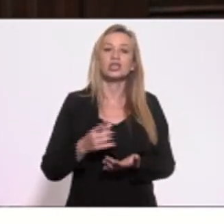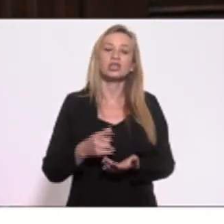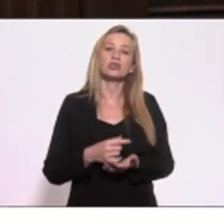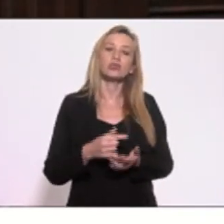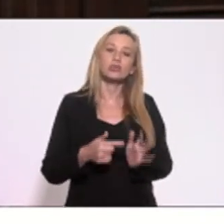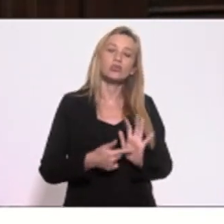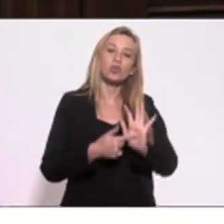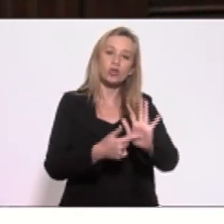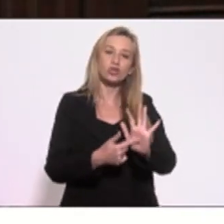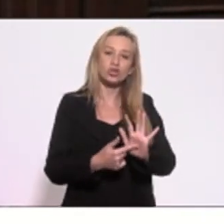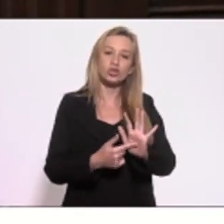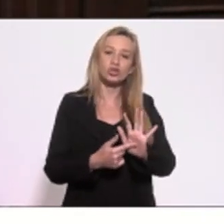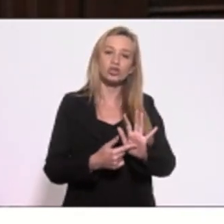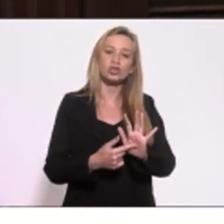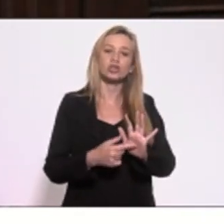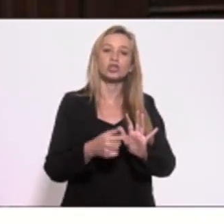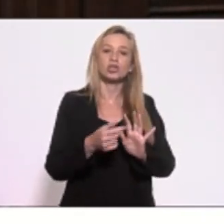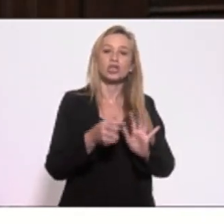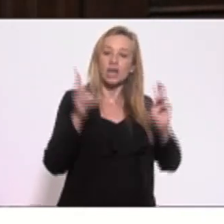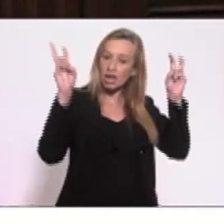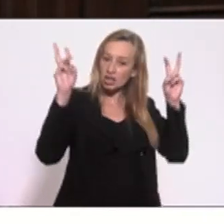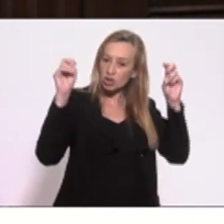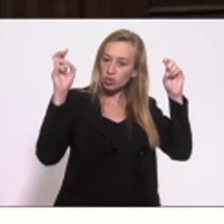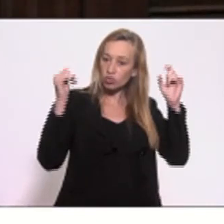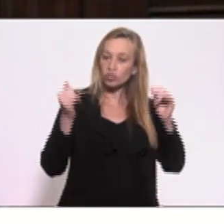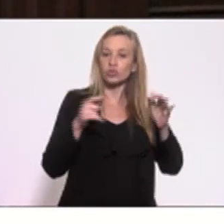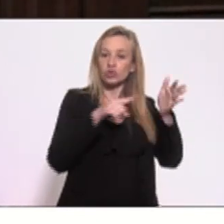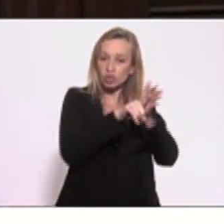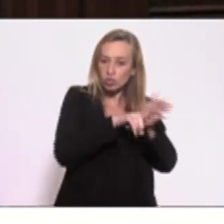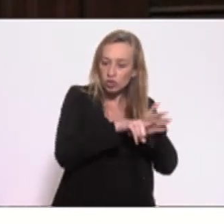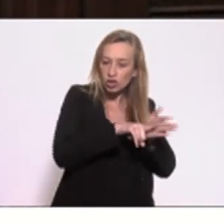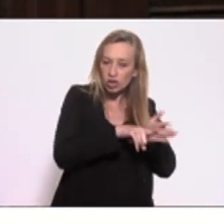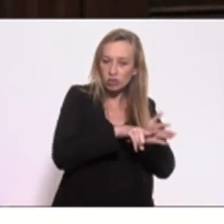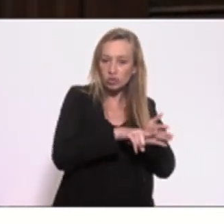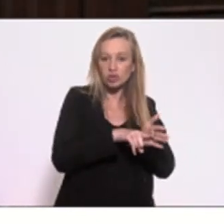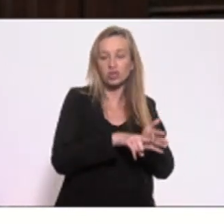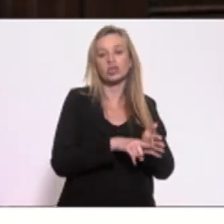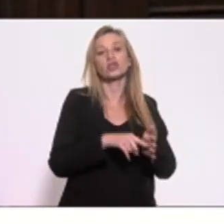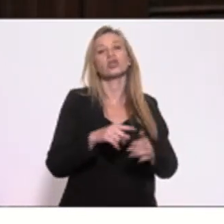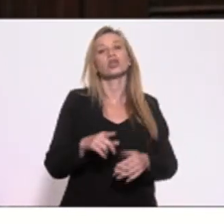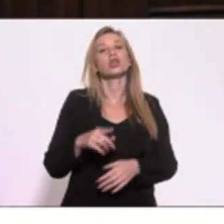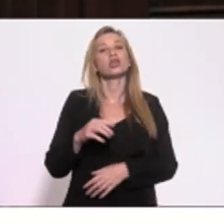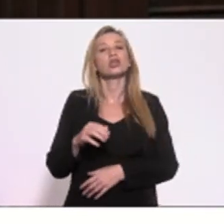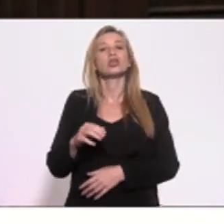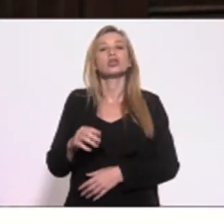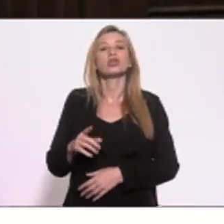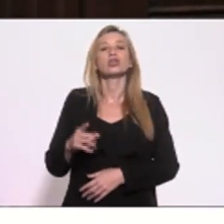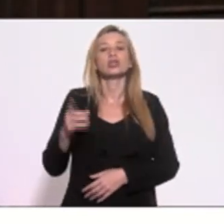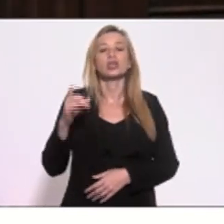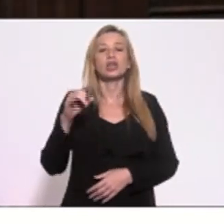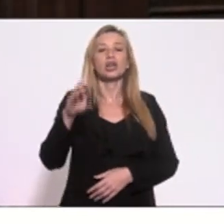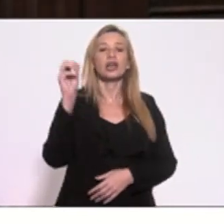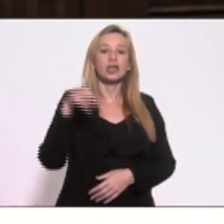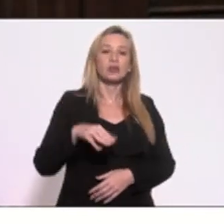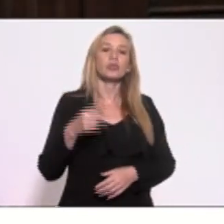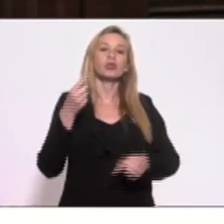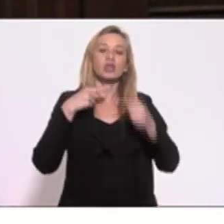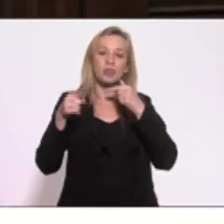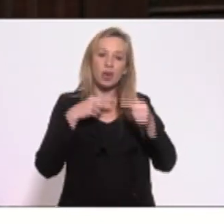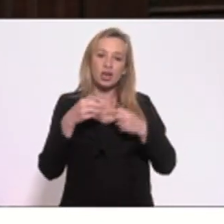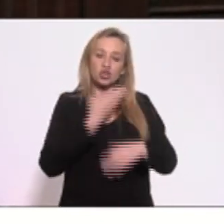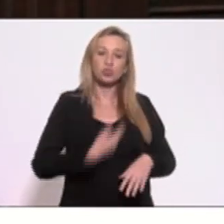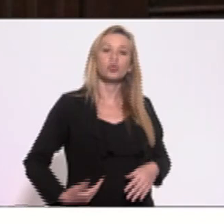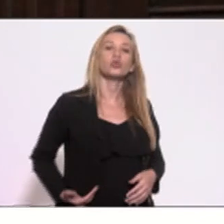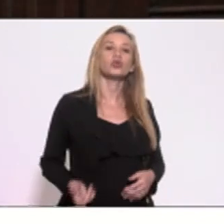luz reportagens investigativas, como trouxe o Glenn para o debate público, porque